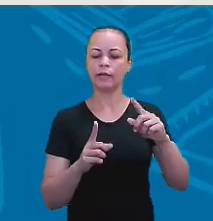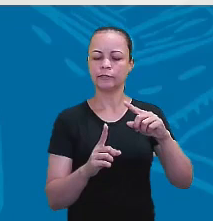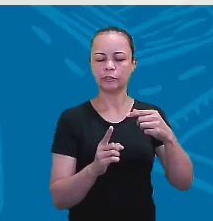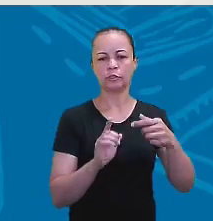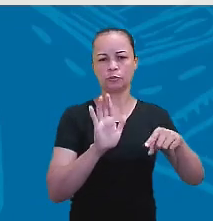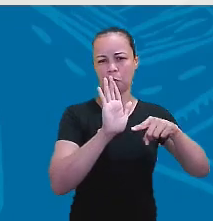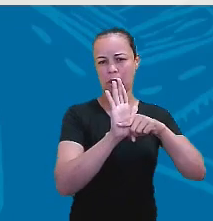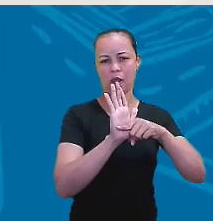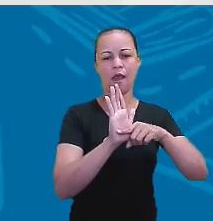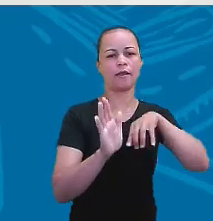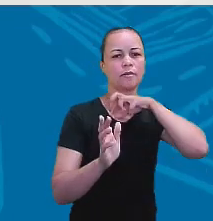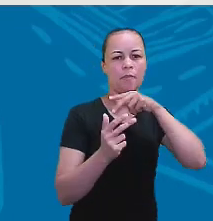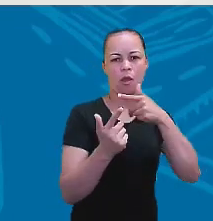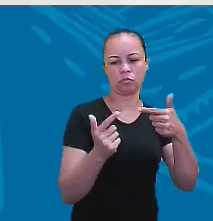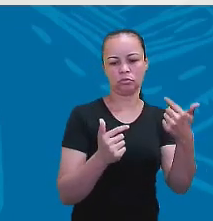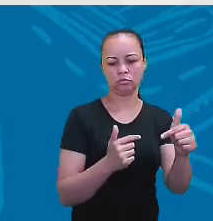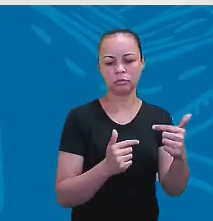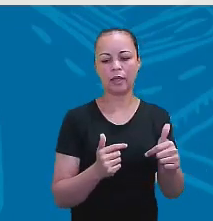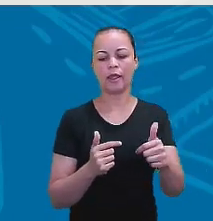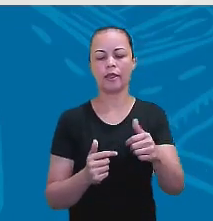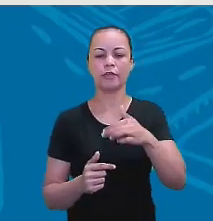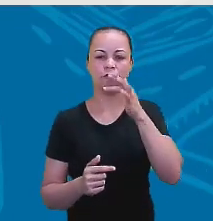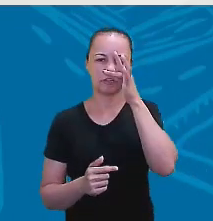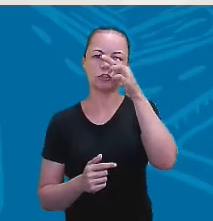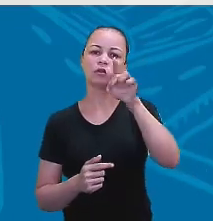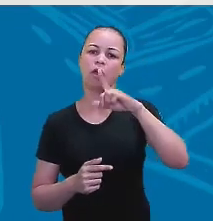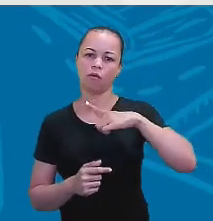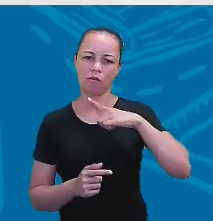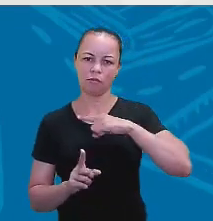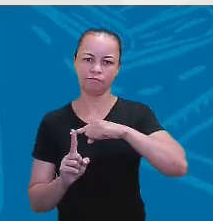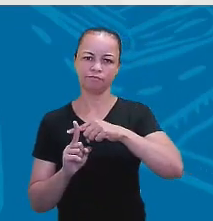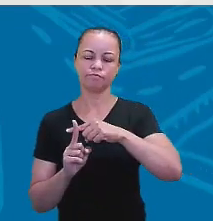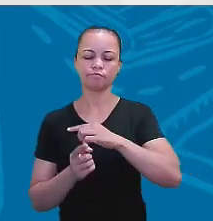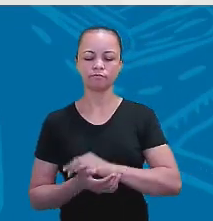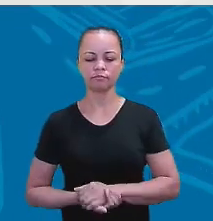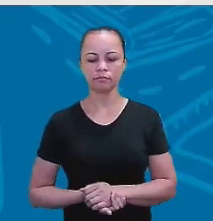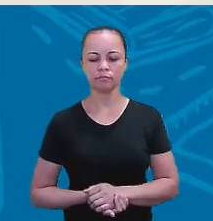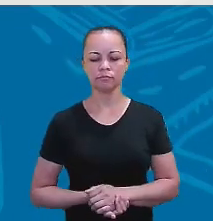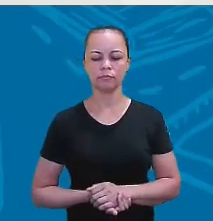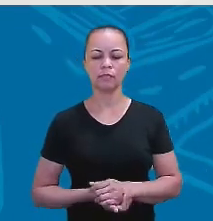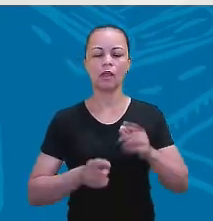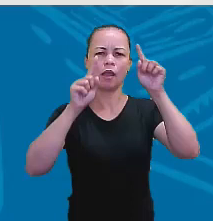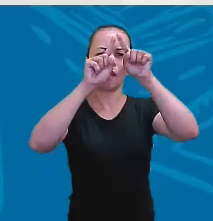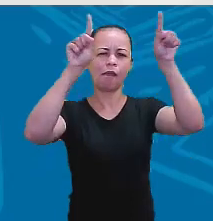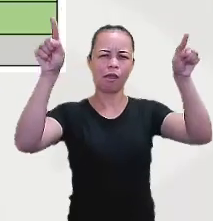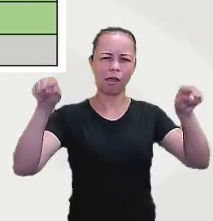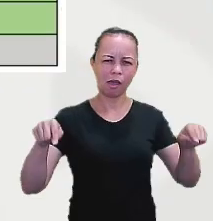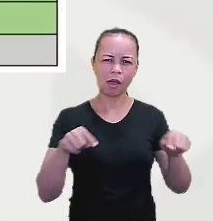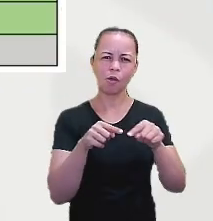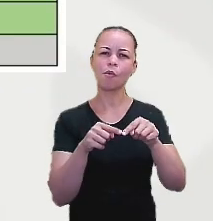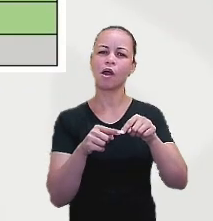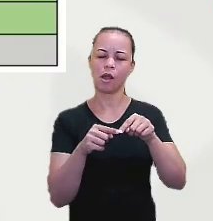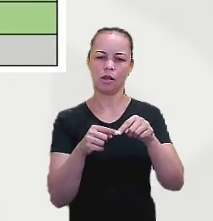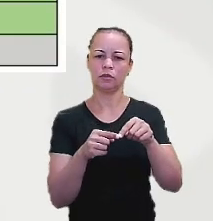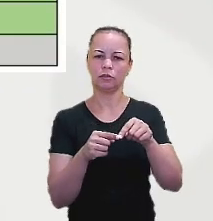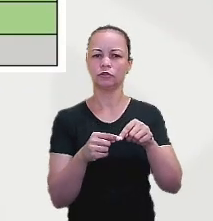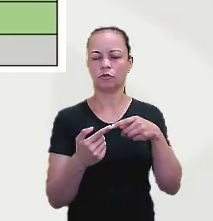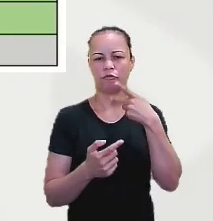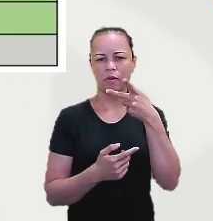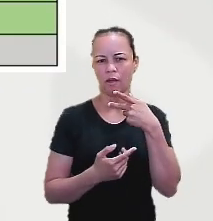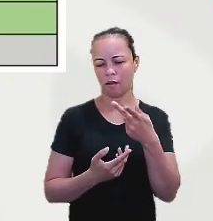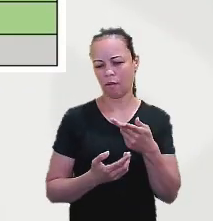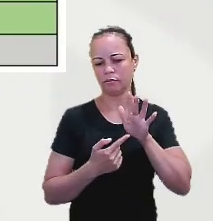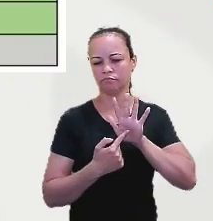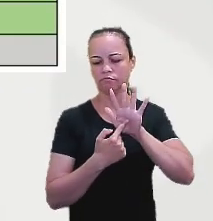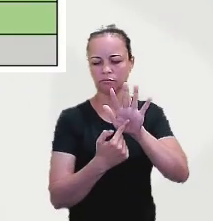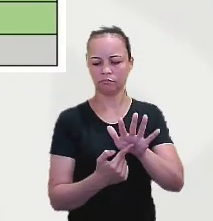célula animal. Esse quadro, gente, fala muito pra gente. Abre essa imagem aí, por favor, produção, para que esse aluno possa se apropriar. Quem